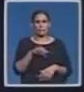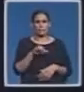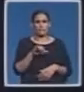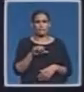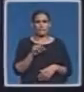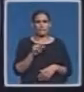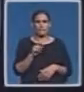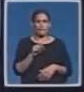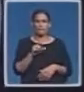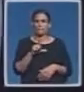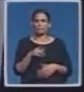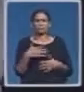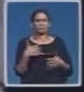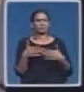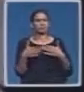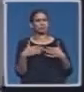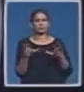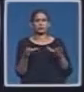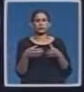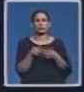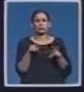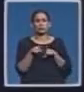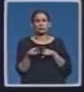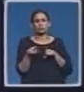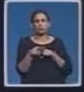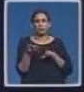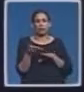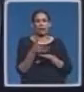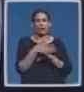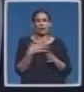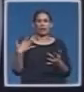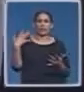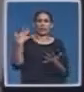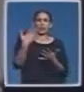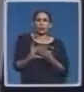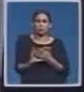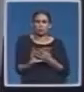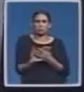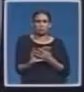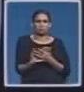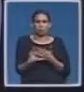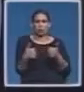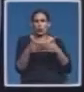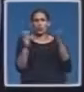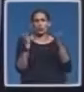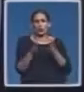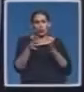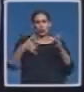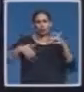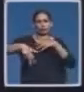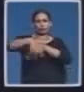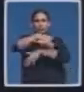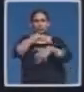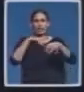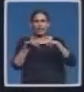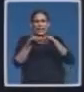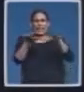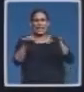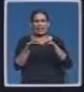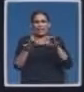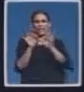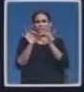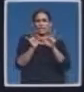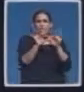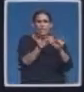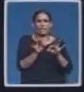questões partidárias que levaram até estas eleições, porque a partir de agora são todos os habitantes do Nordeste têm de ser tratados por igual, como se espera